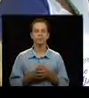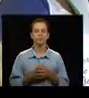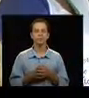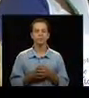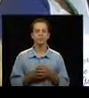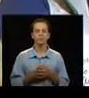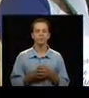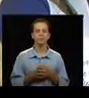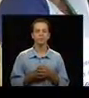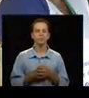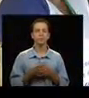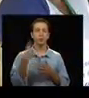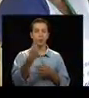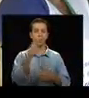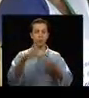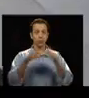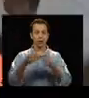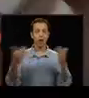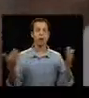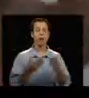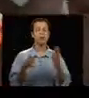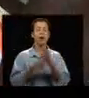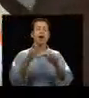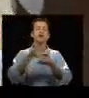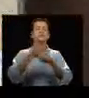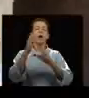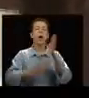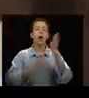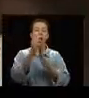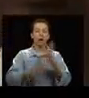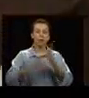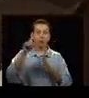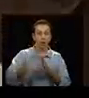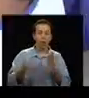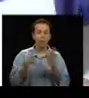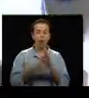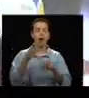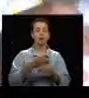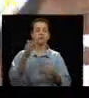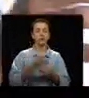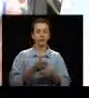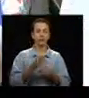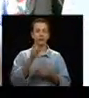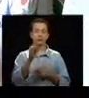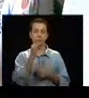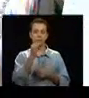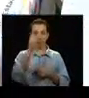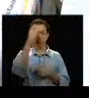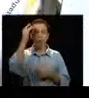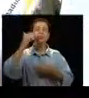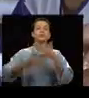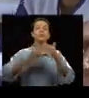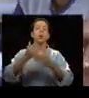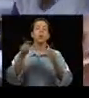nas despesas da casa. Eu estou trabalhando agora com atividade de artes. E essas atividades é uma